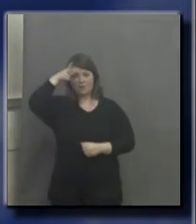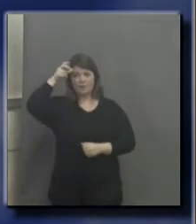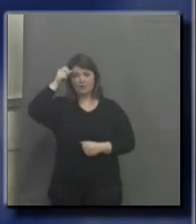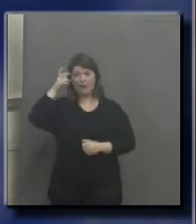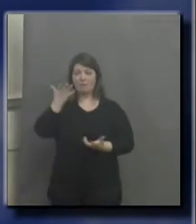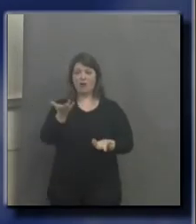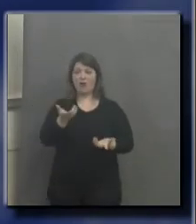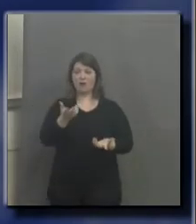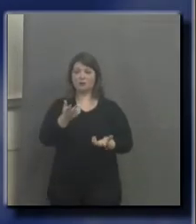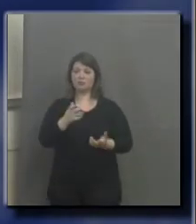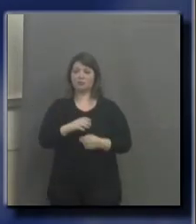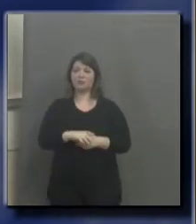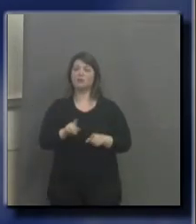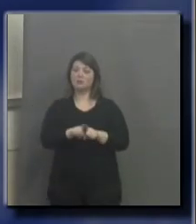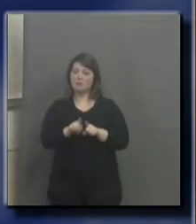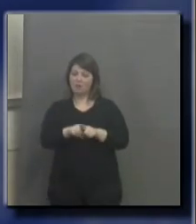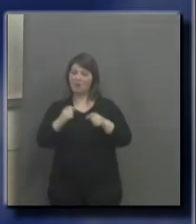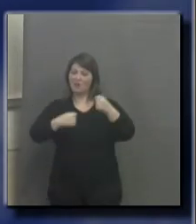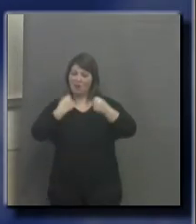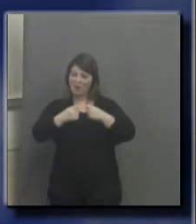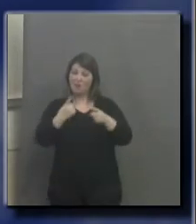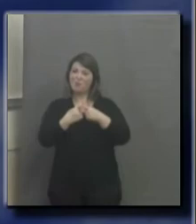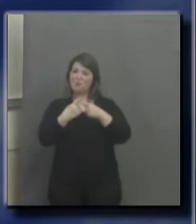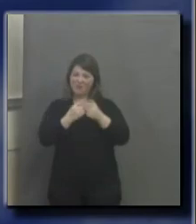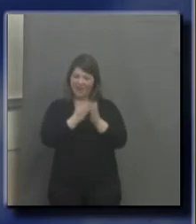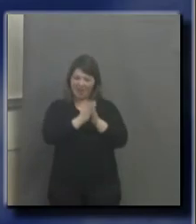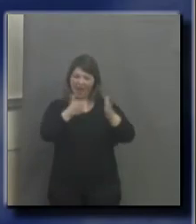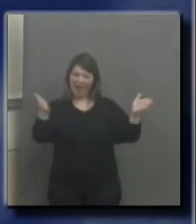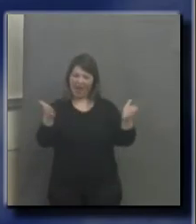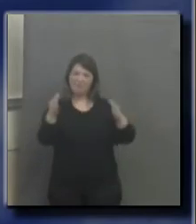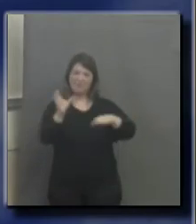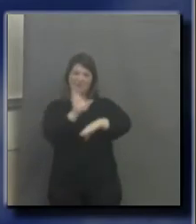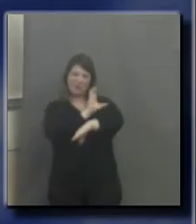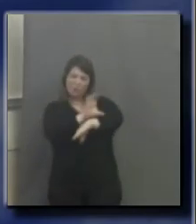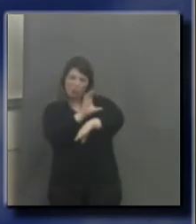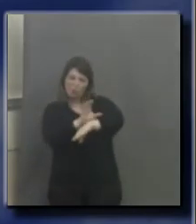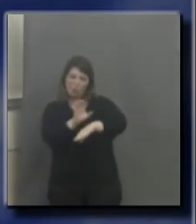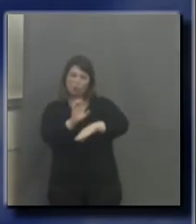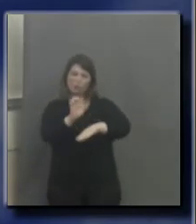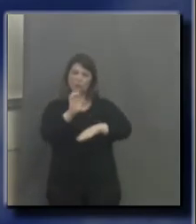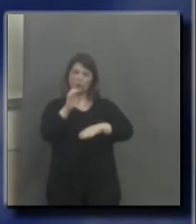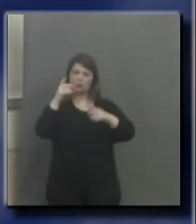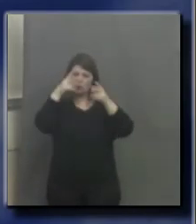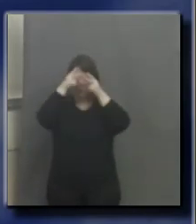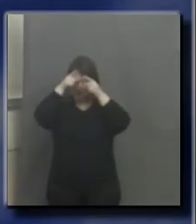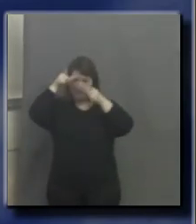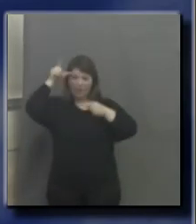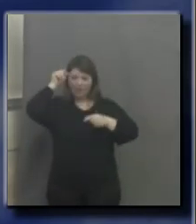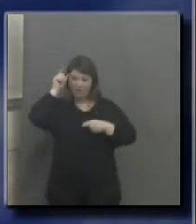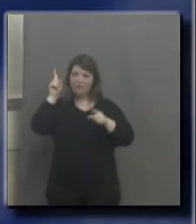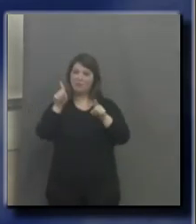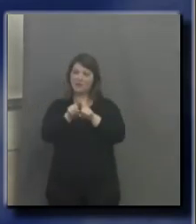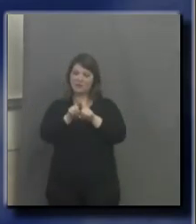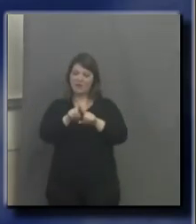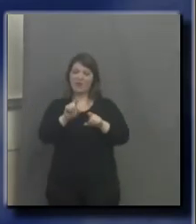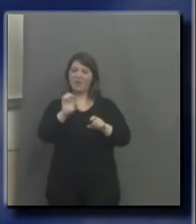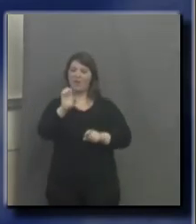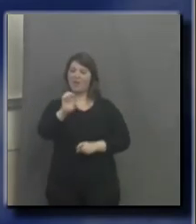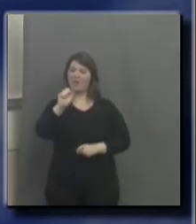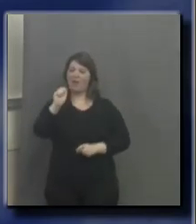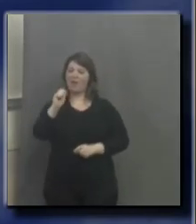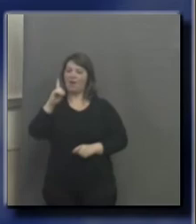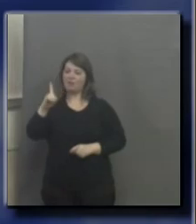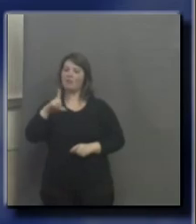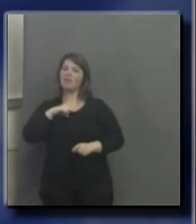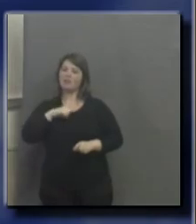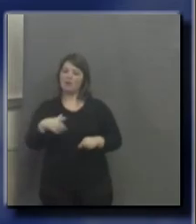correu atrás disso, porque se começou a abrir cursos de enfermagem em EAD, e a enfermagem pediu para ter essa regulamentação